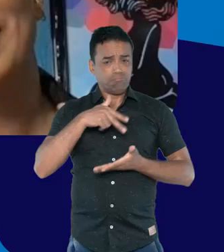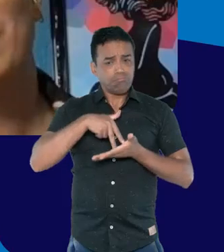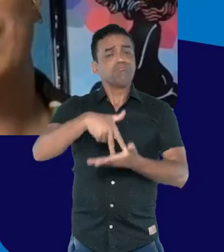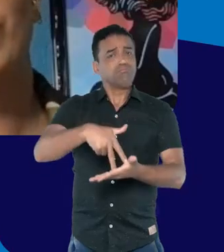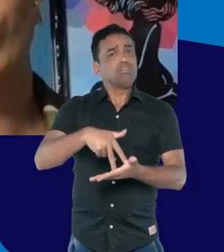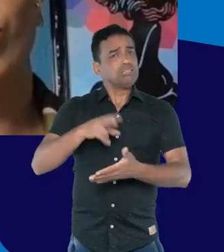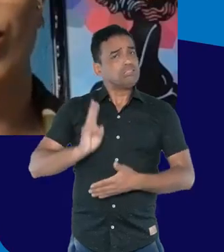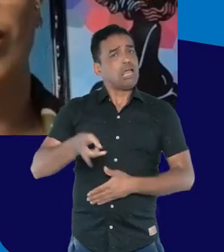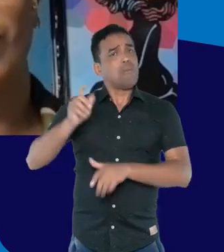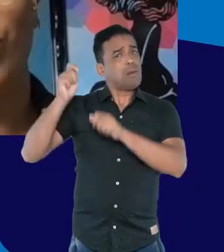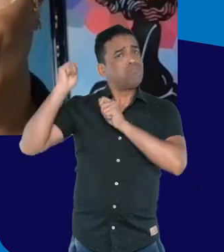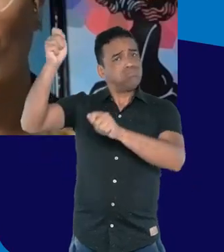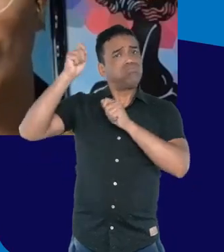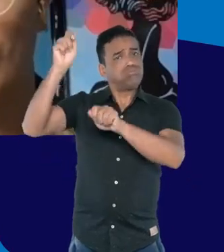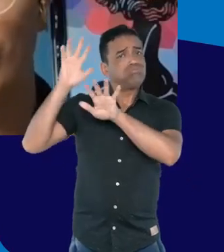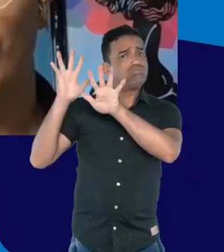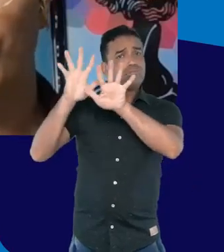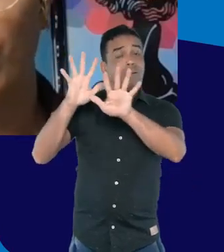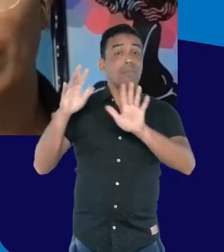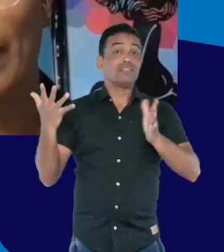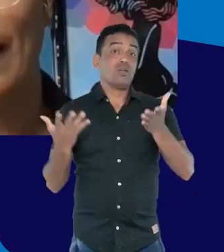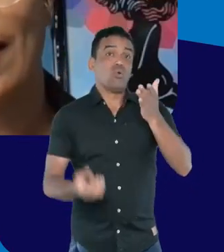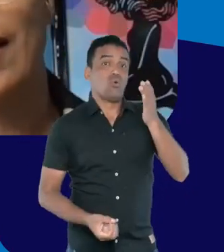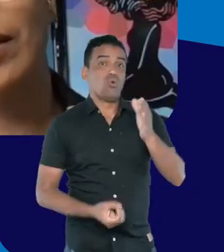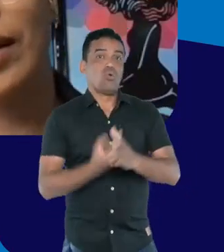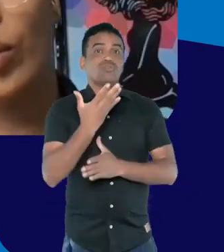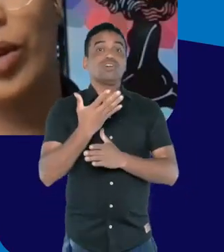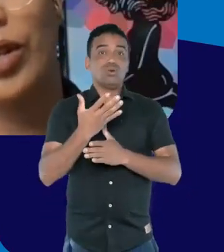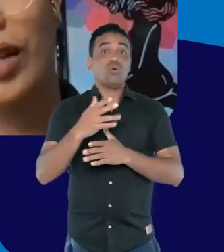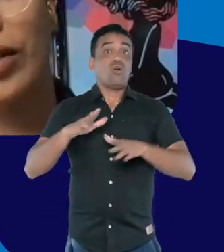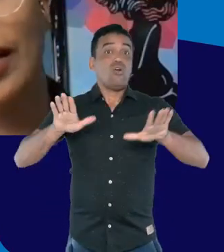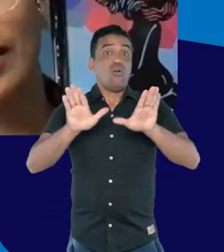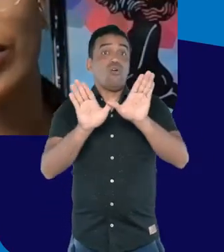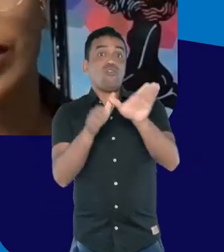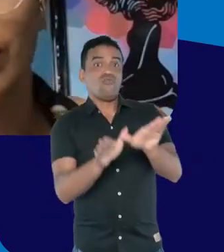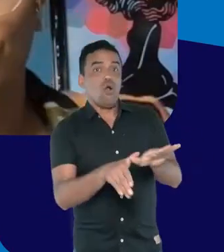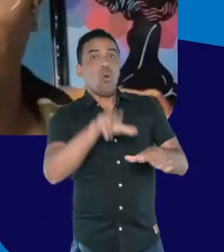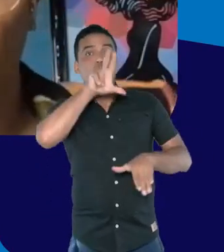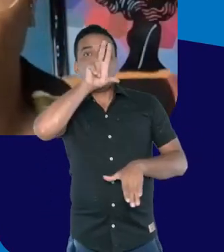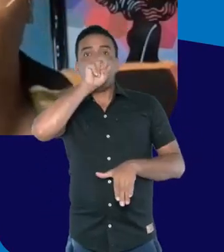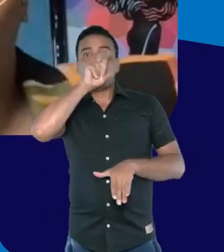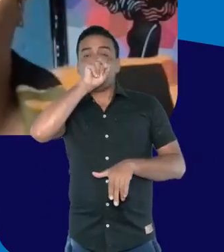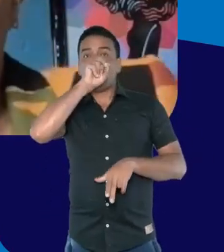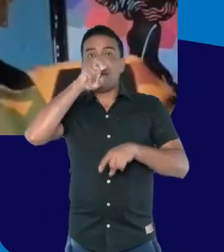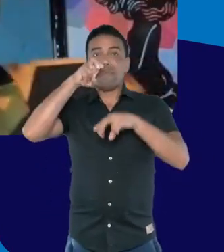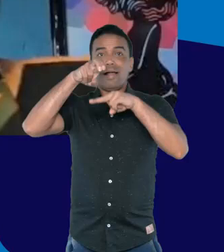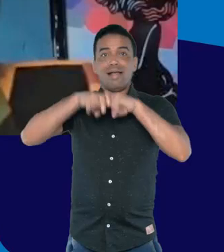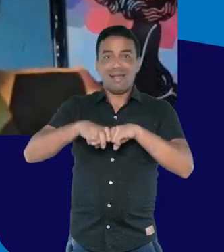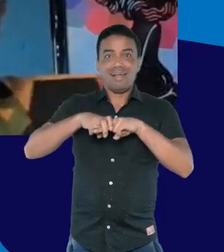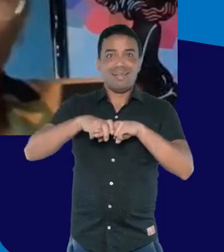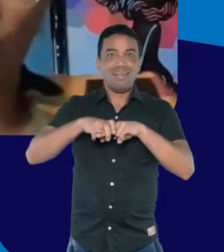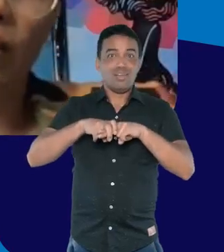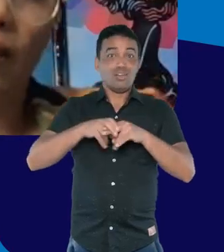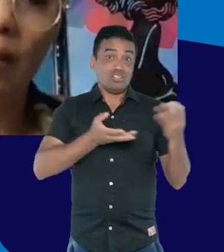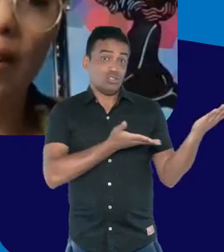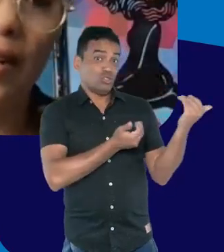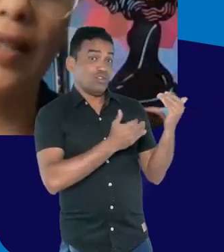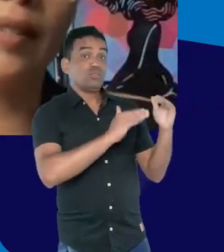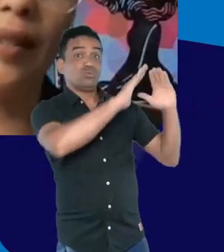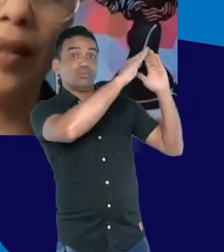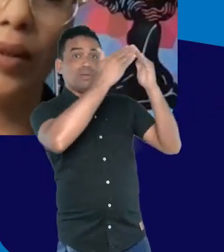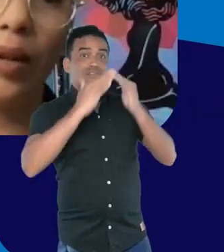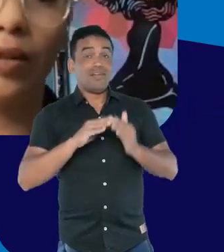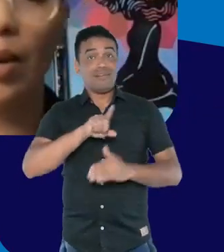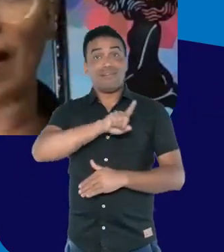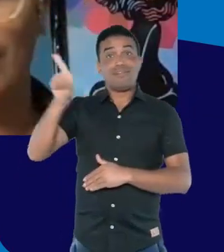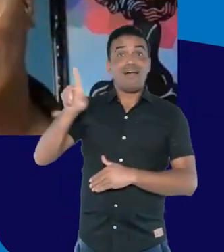cedo, mas hoje eu sou cofundadora do Voa Papagaio, que é um projeto da inclusão da juventude periférica nas